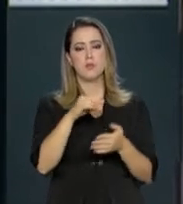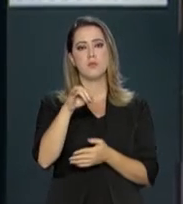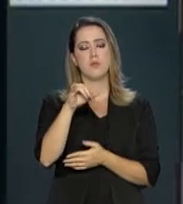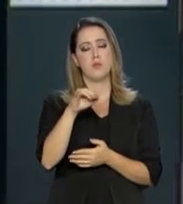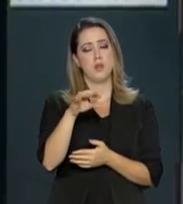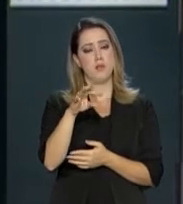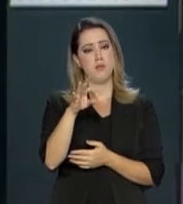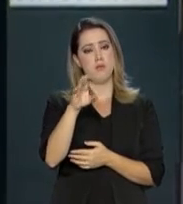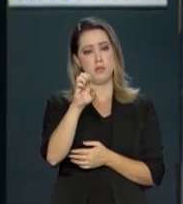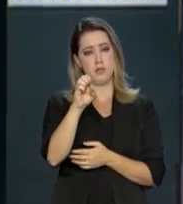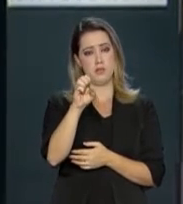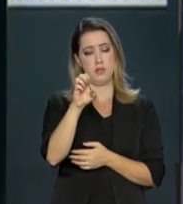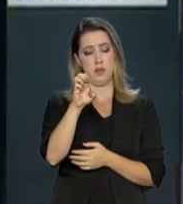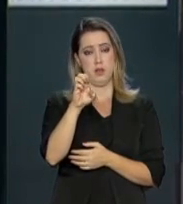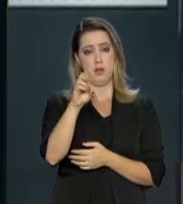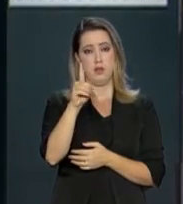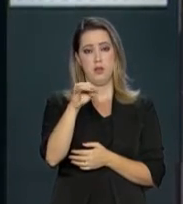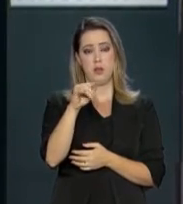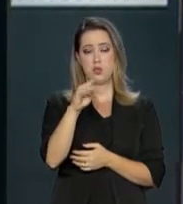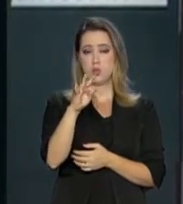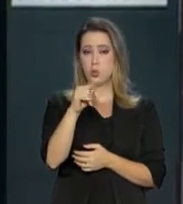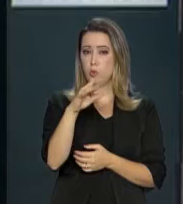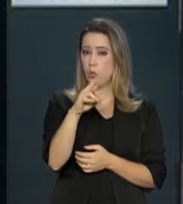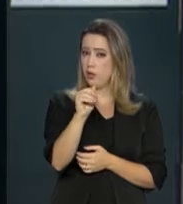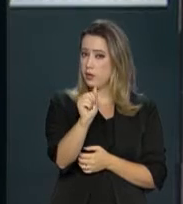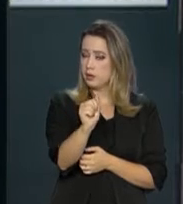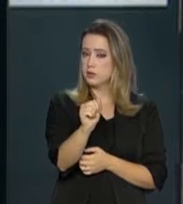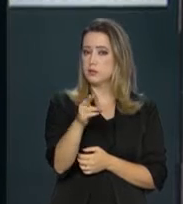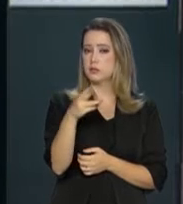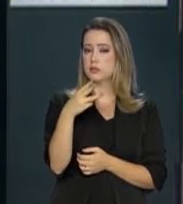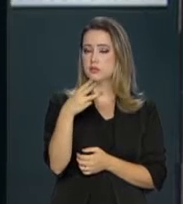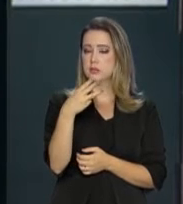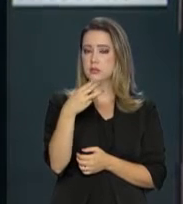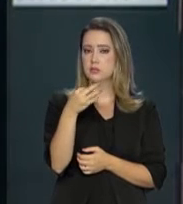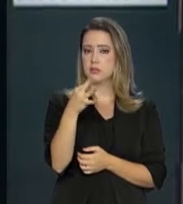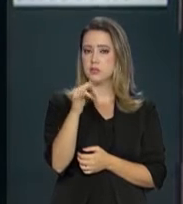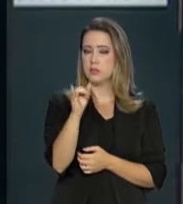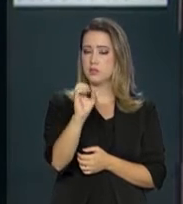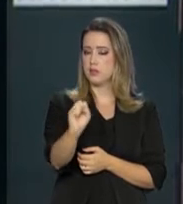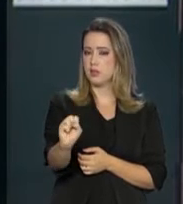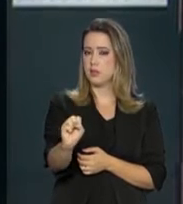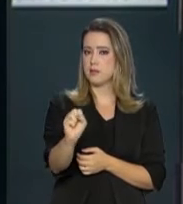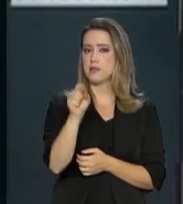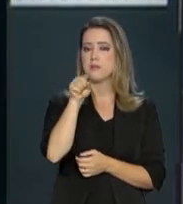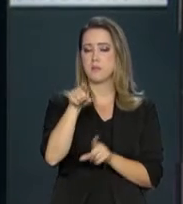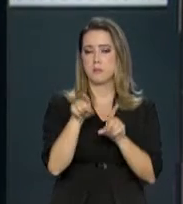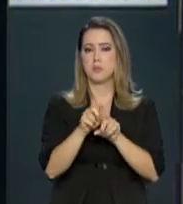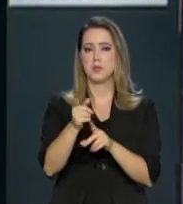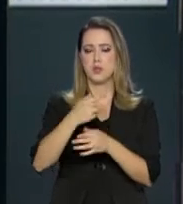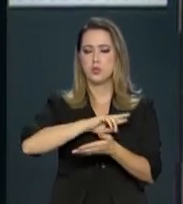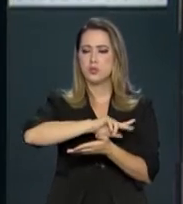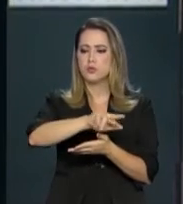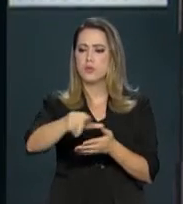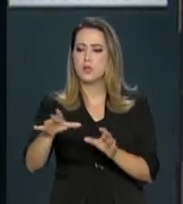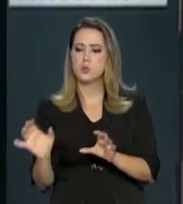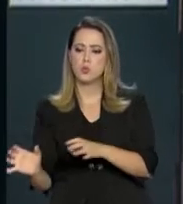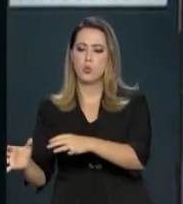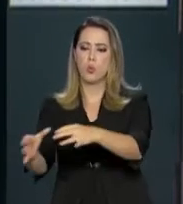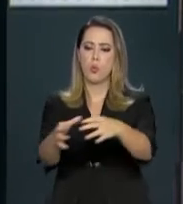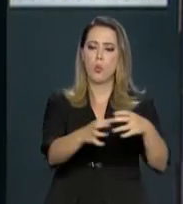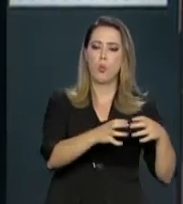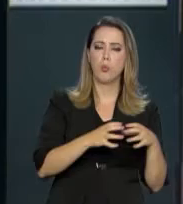3, tem esta capacidade extraordinária de amalgamar os mais variados setores da